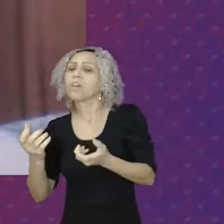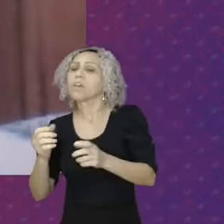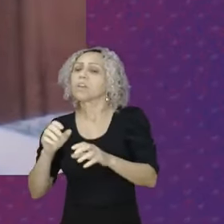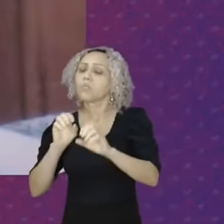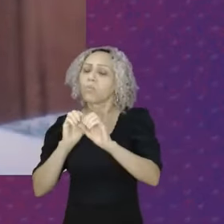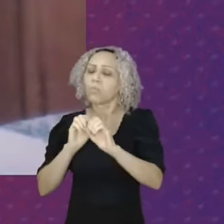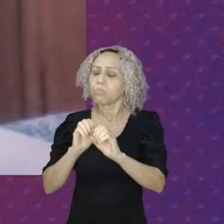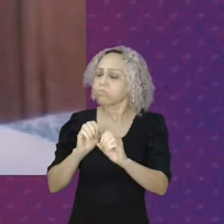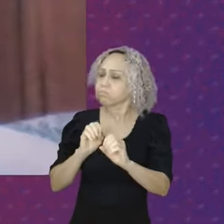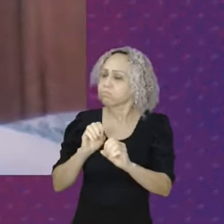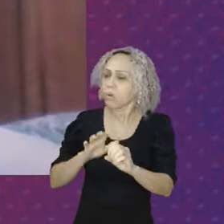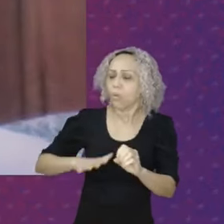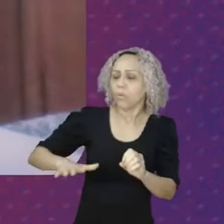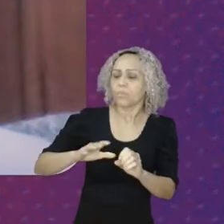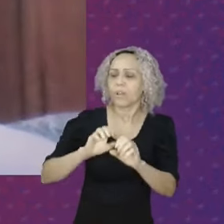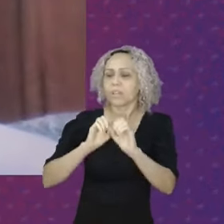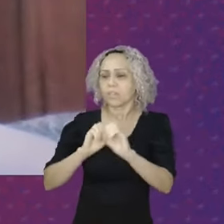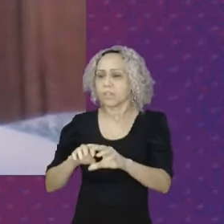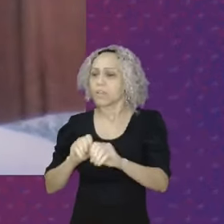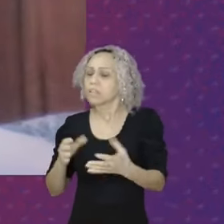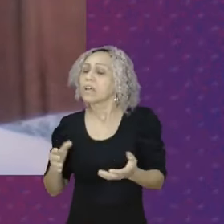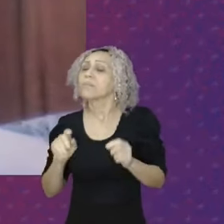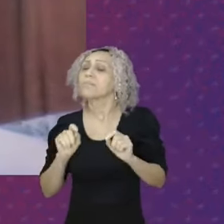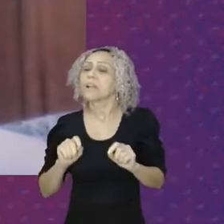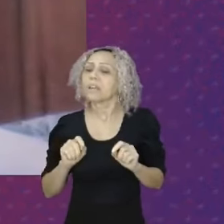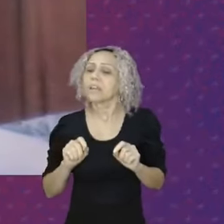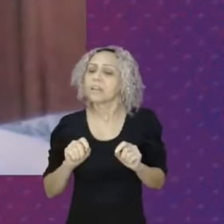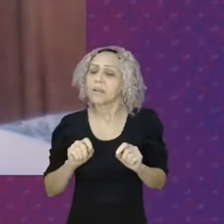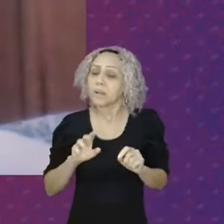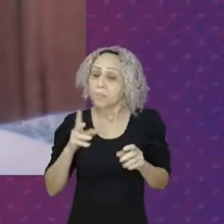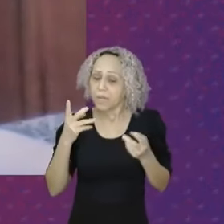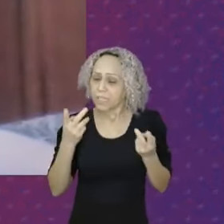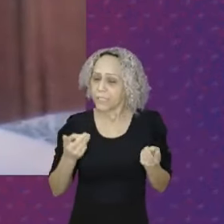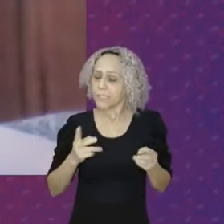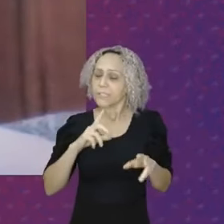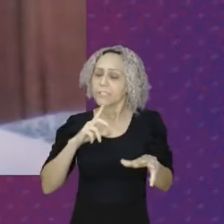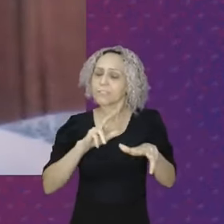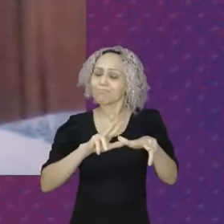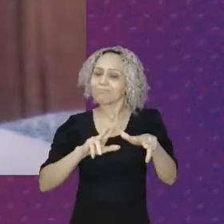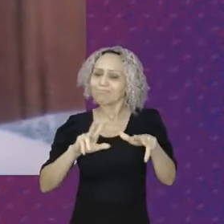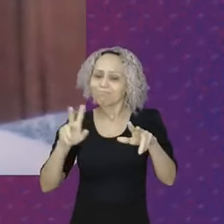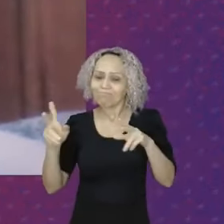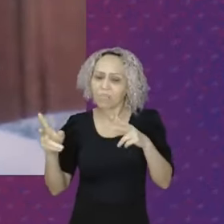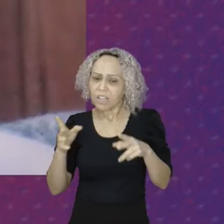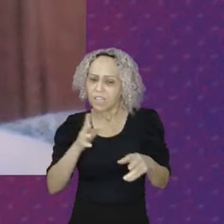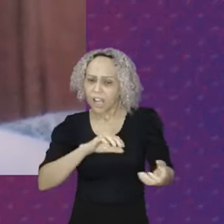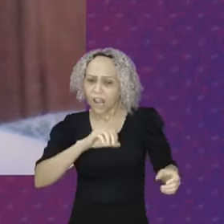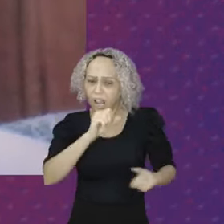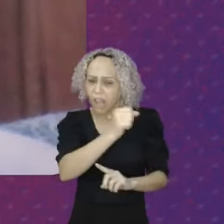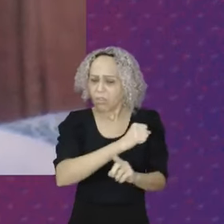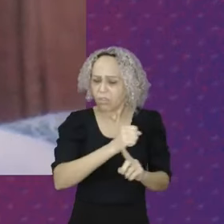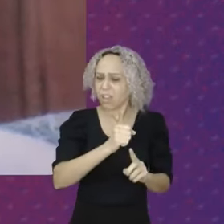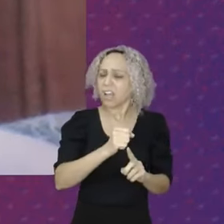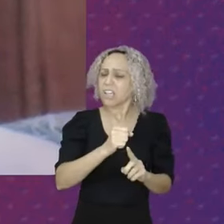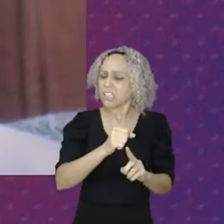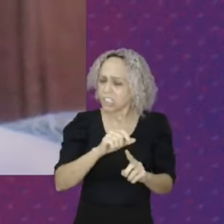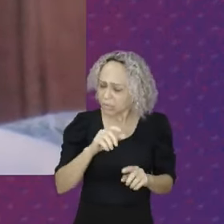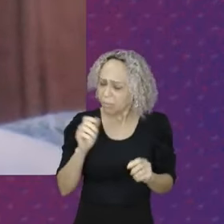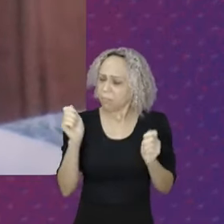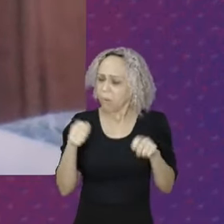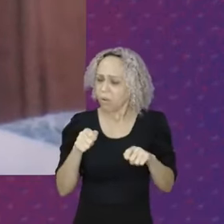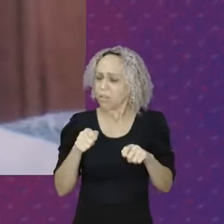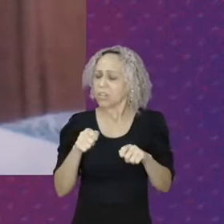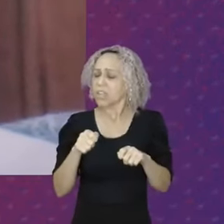por diante para que dê uma visibilidade da nossa existência e da necessidade dos nossos direitos que acho que é bem